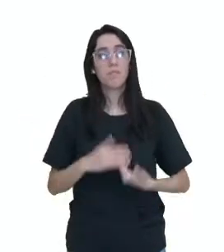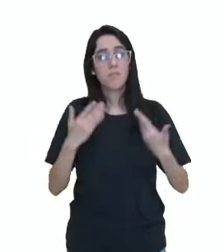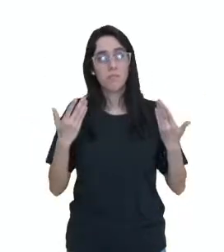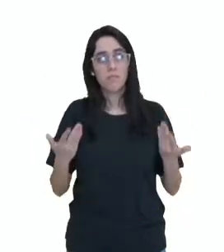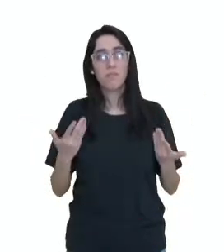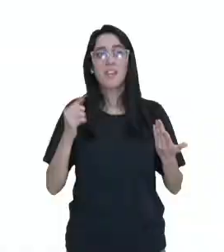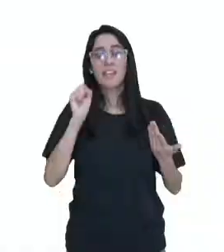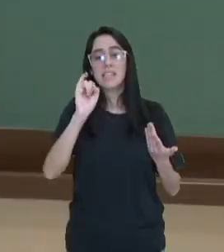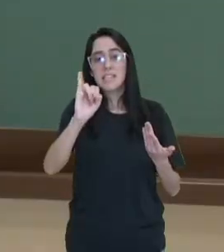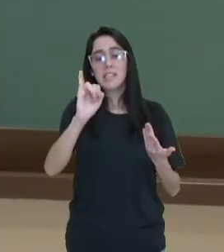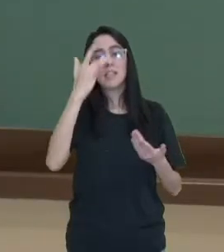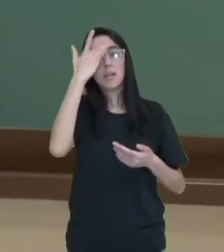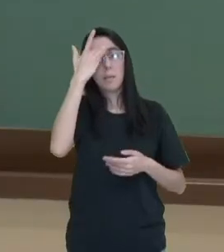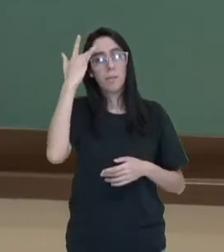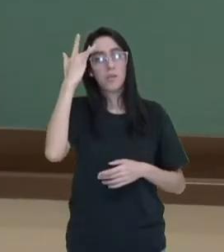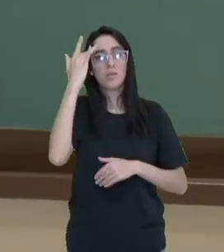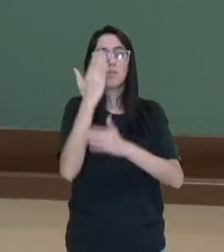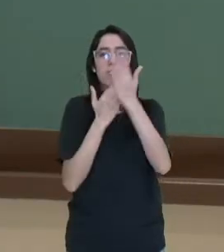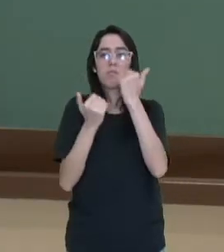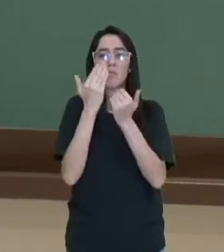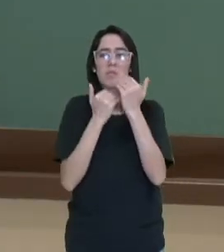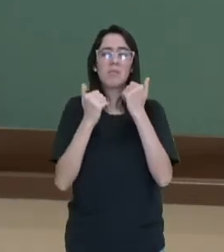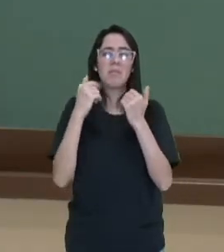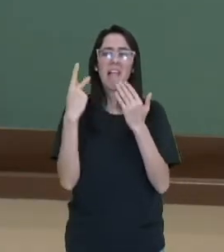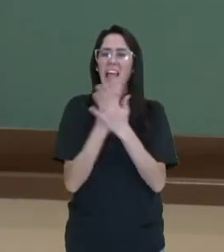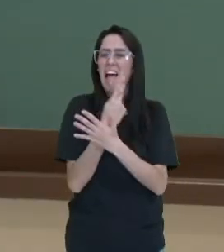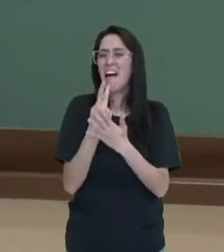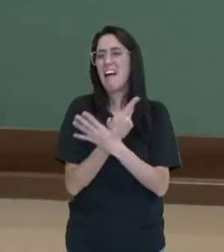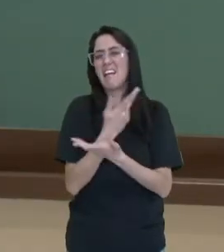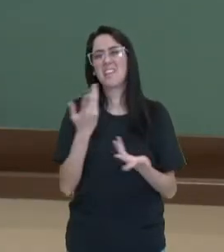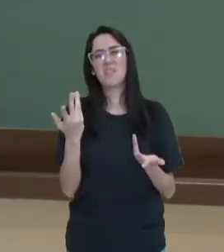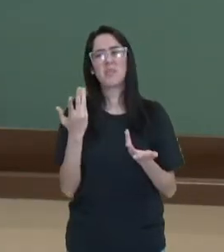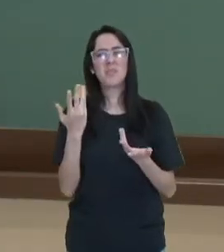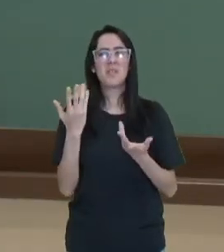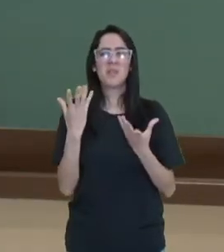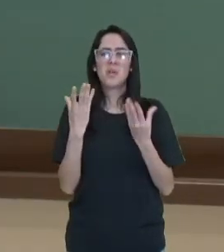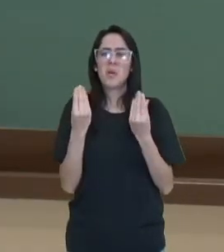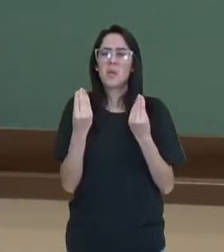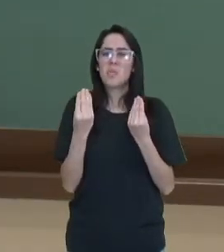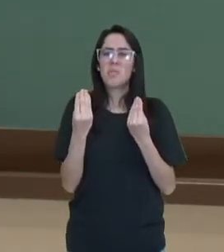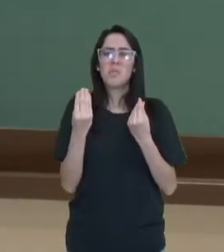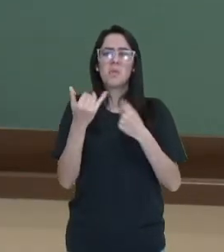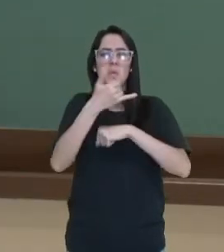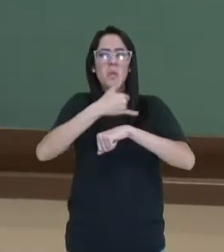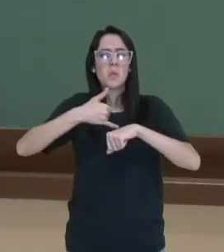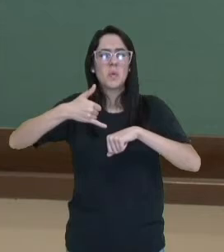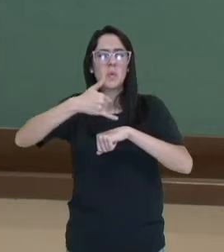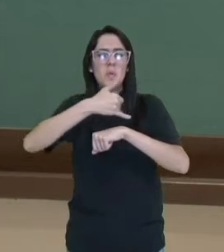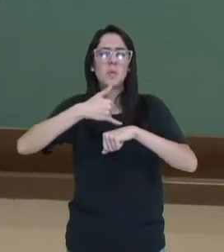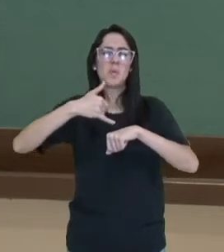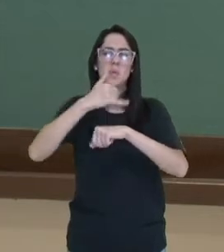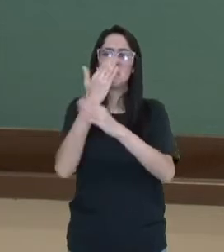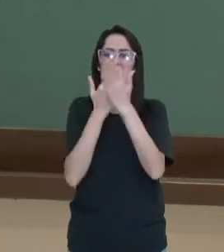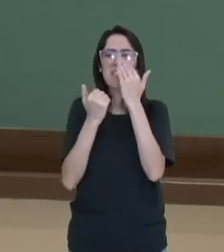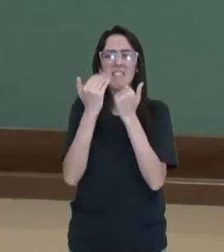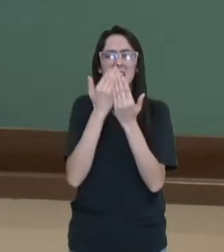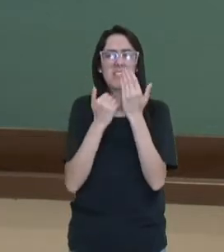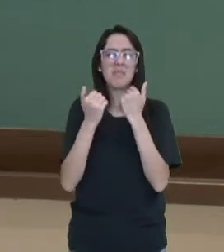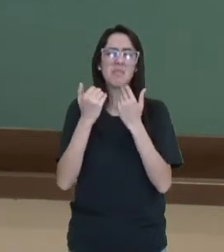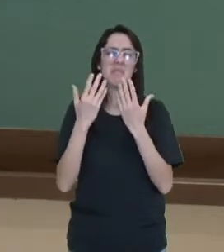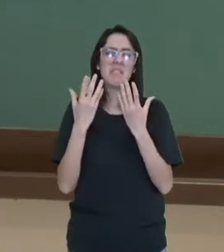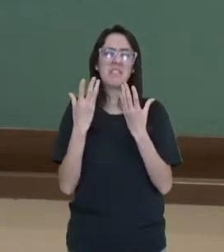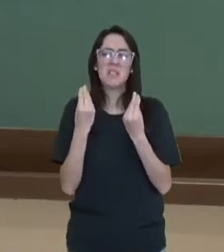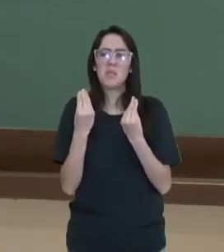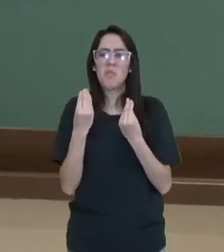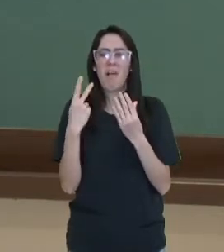quando a pessoa tem uma alimentação desequilibrada, come muitos alimentos industrializados, muita